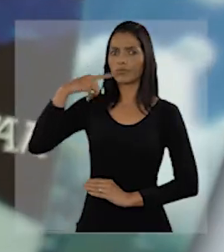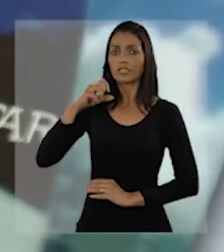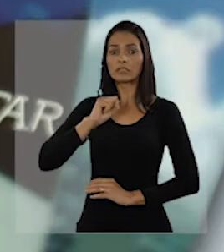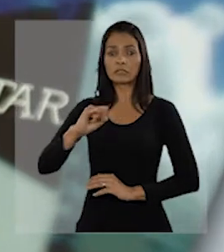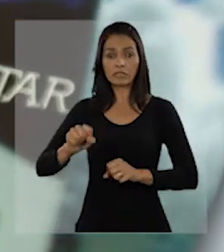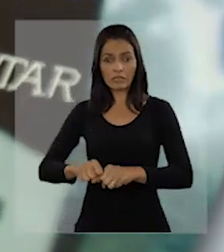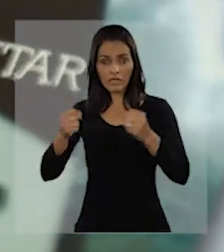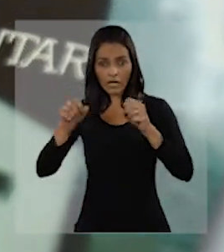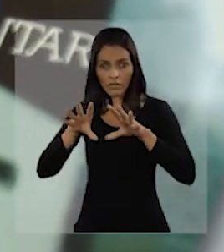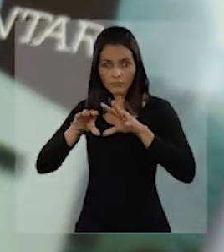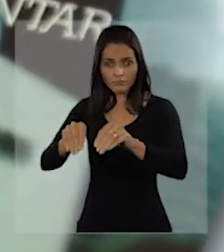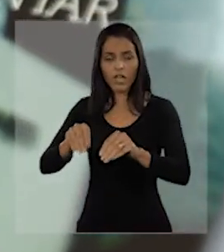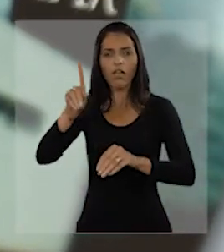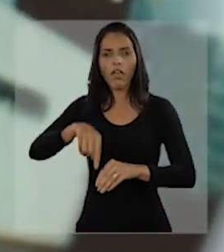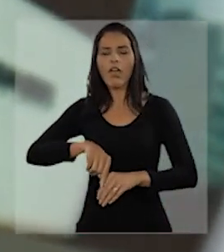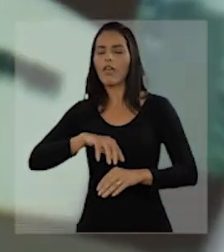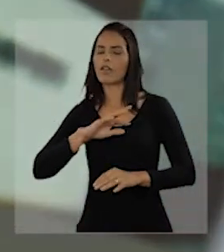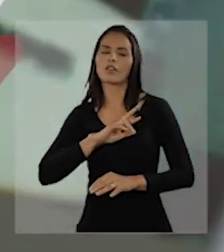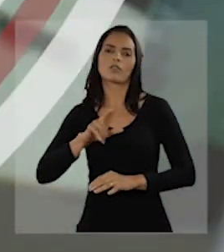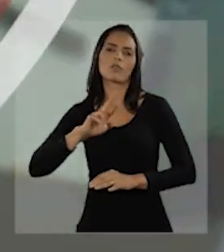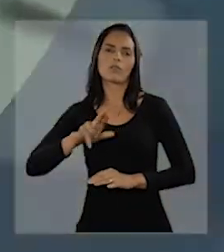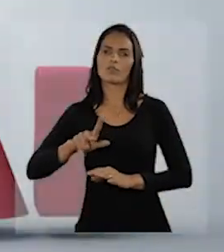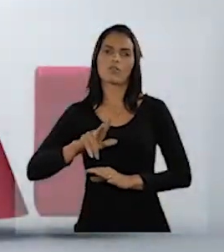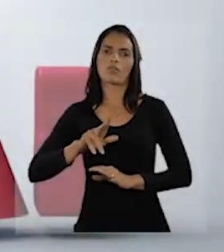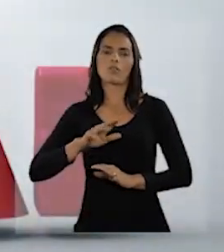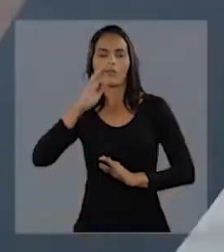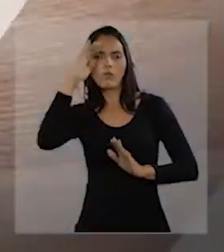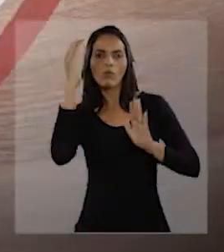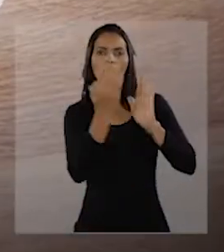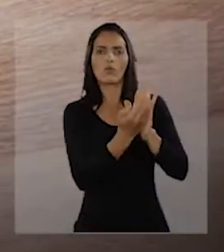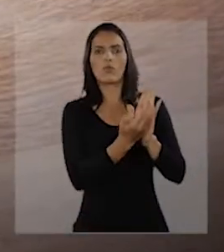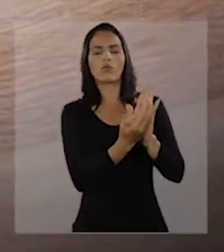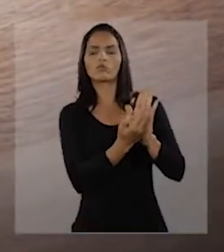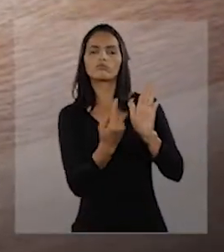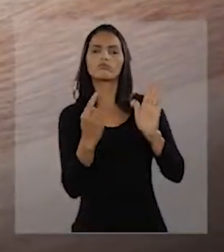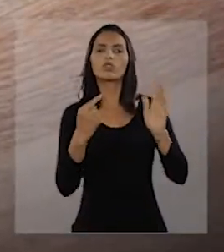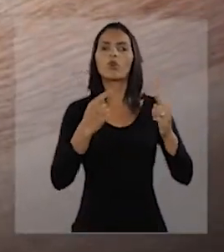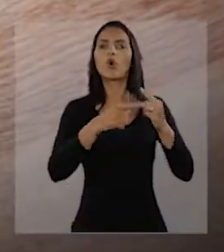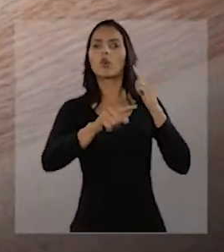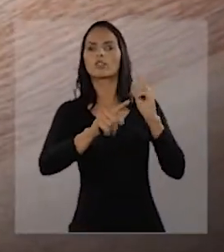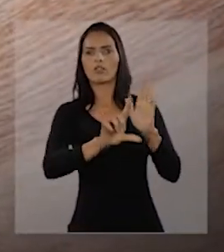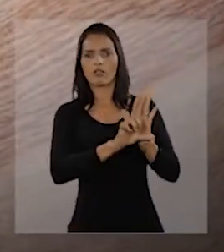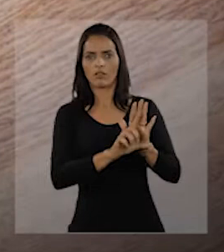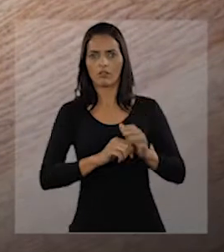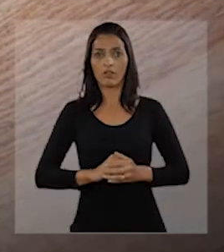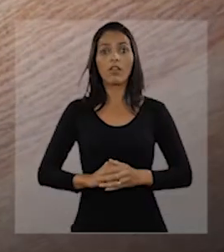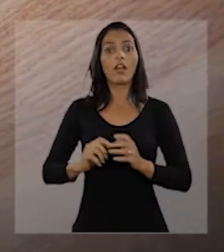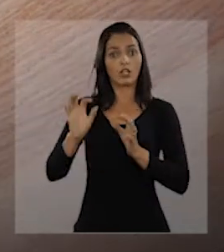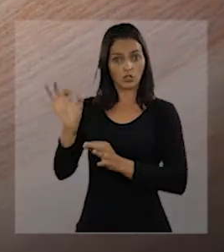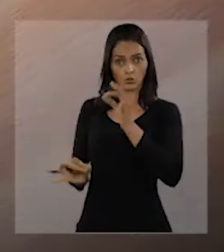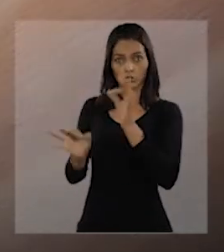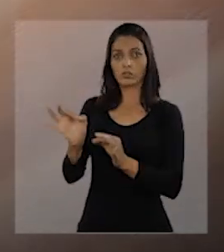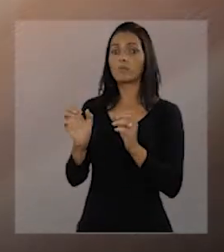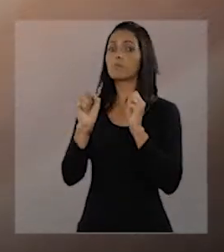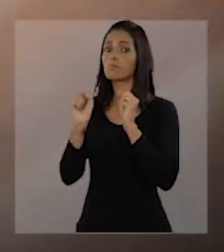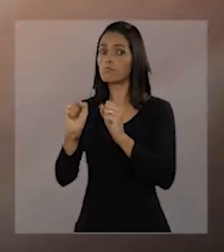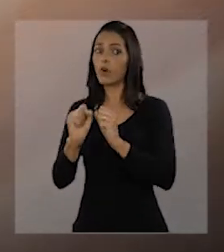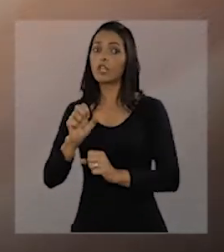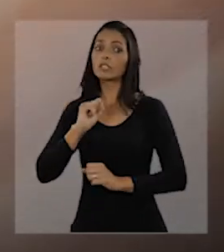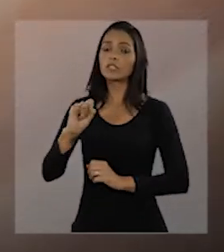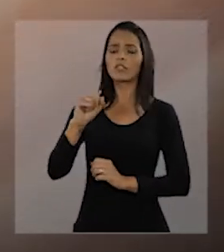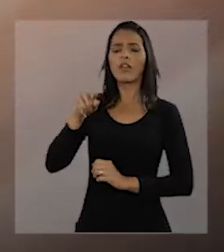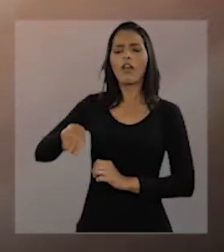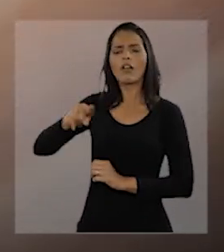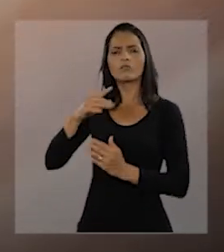quebra constitui infração disciplinar. Isso só é possível por parte da Justiça quando há indícios